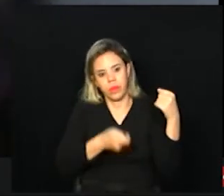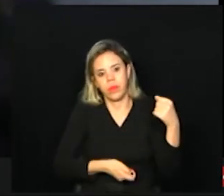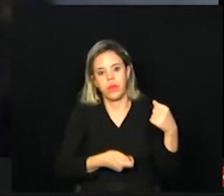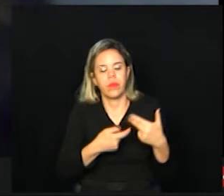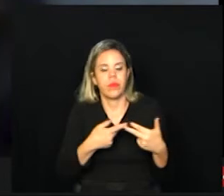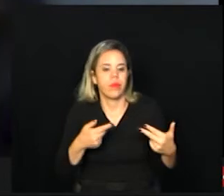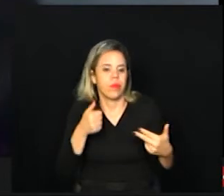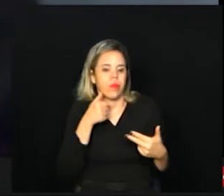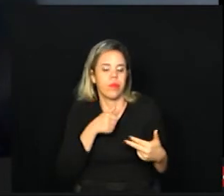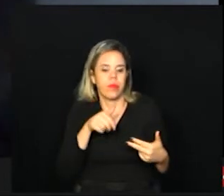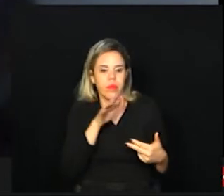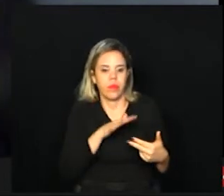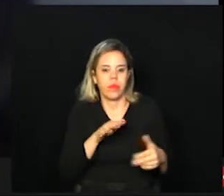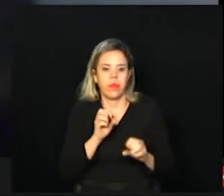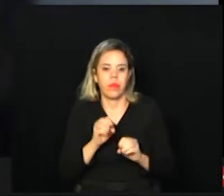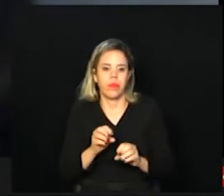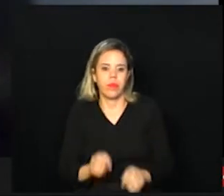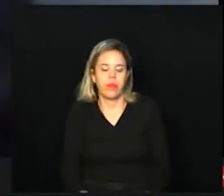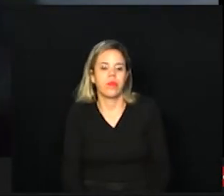as mulheres.